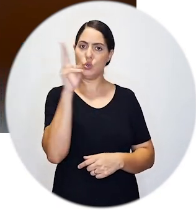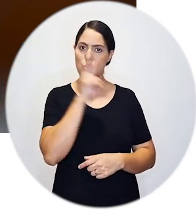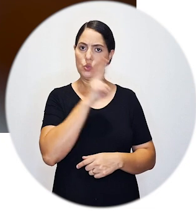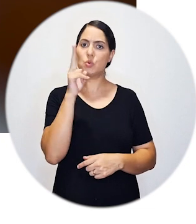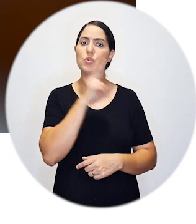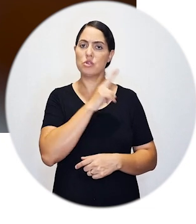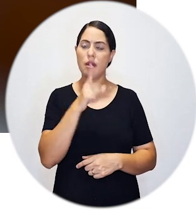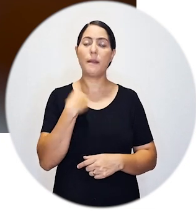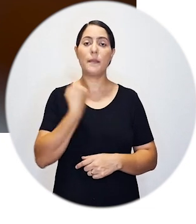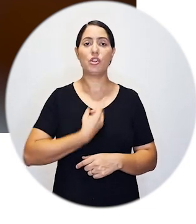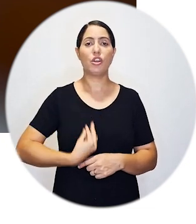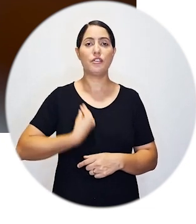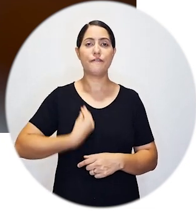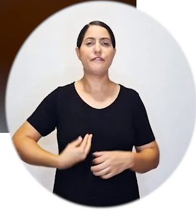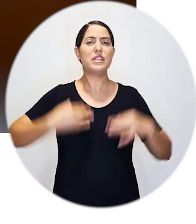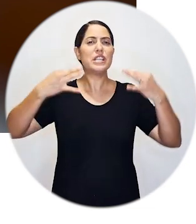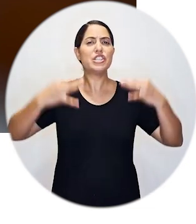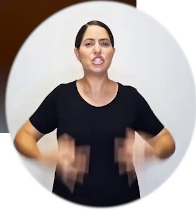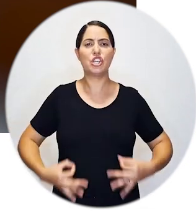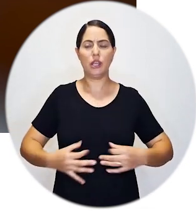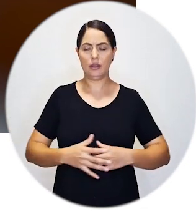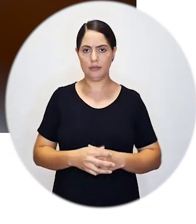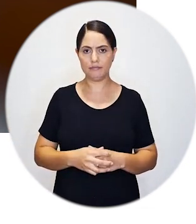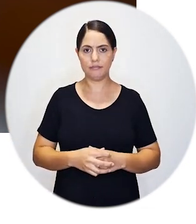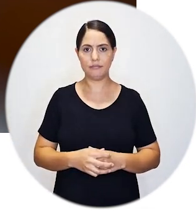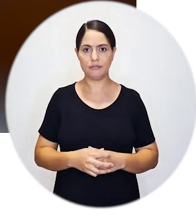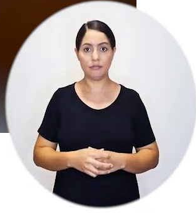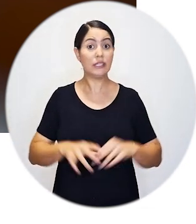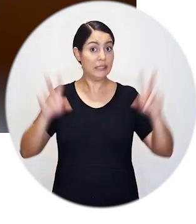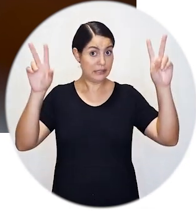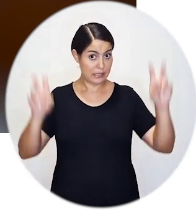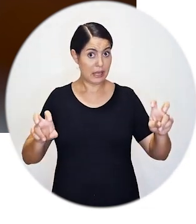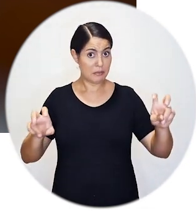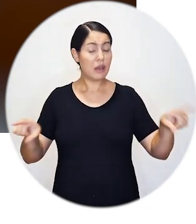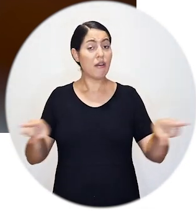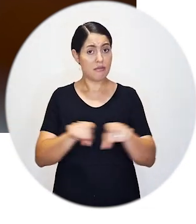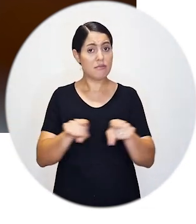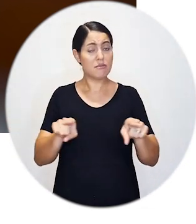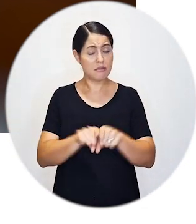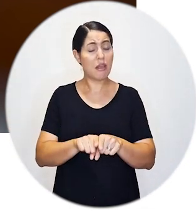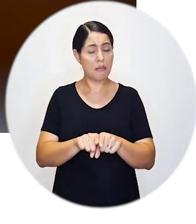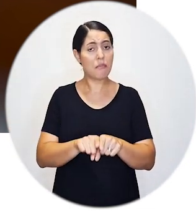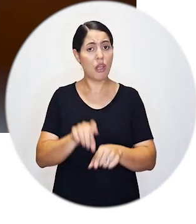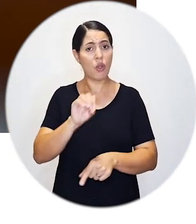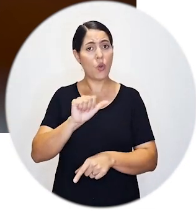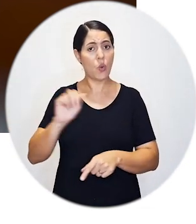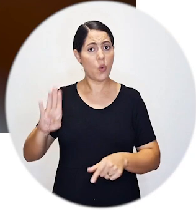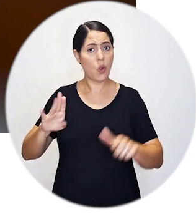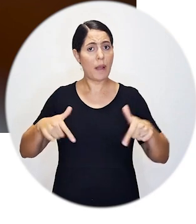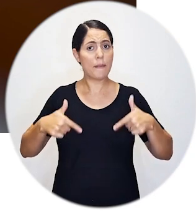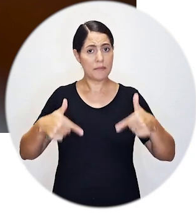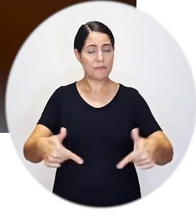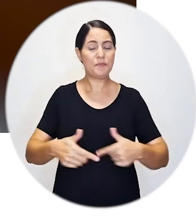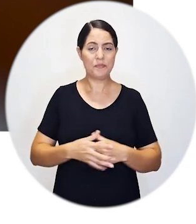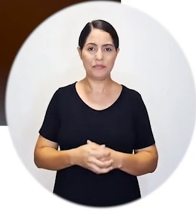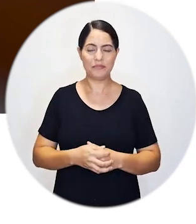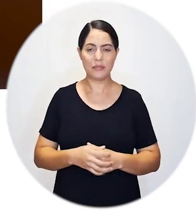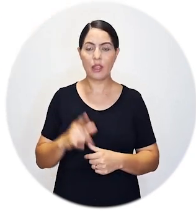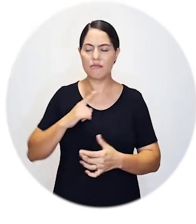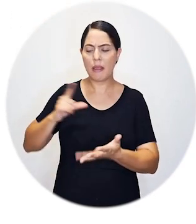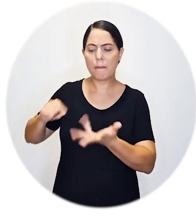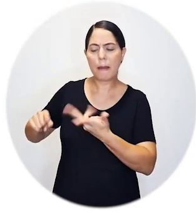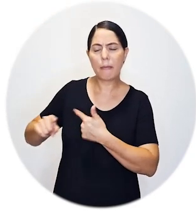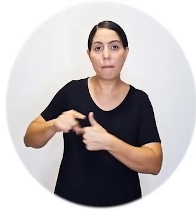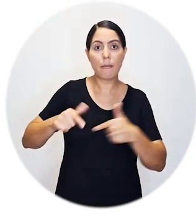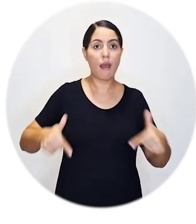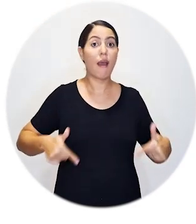e urgência para dar dignidade às pessoas que trabalham na área. Esta também é uma bandeira levantada pela OAB. Fecha aspas.